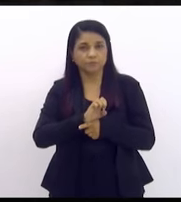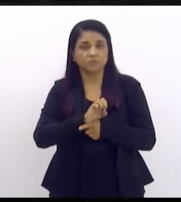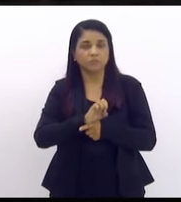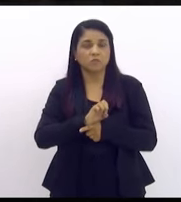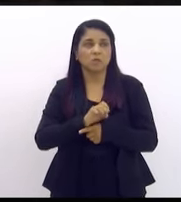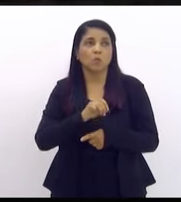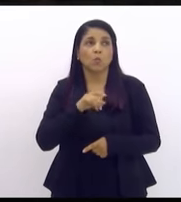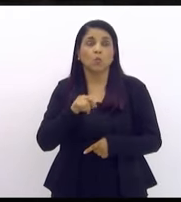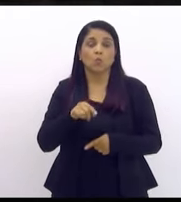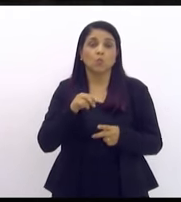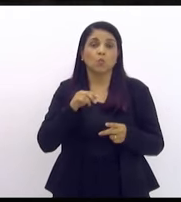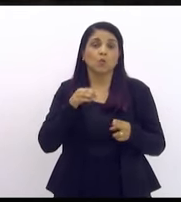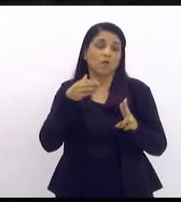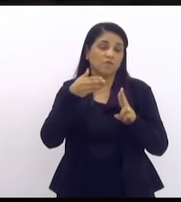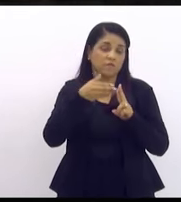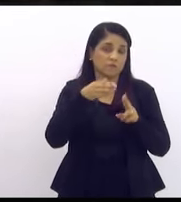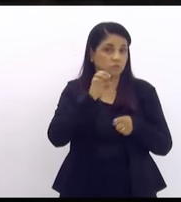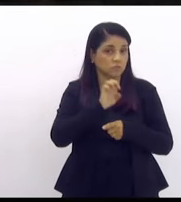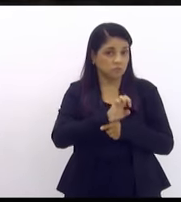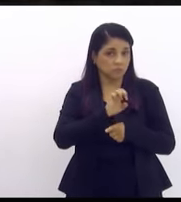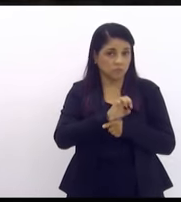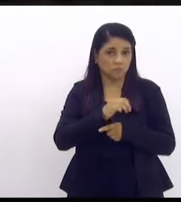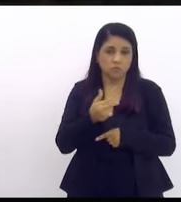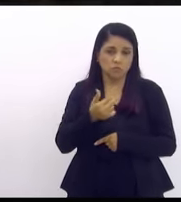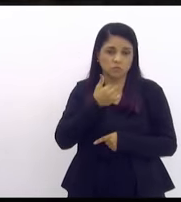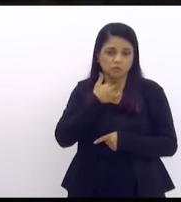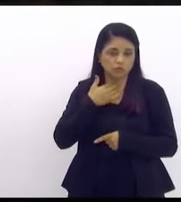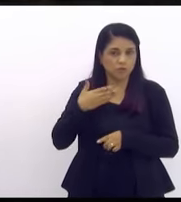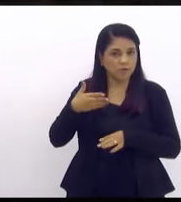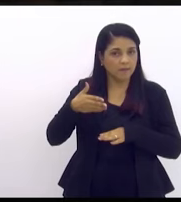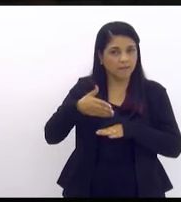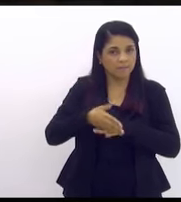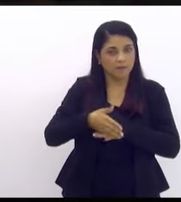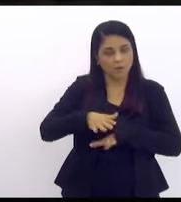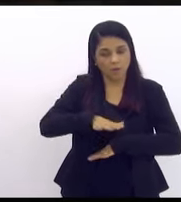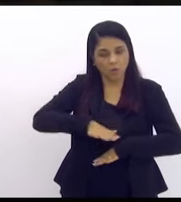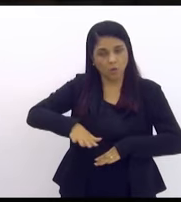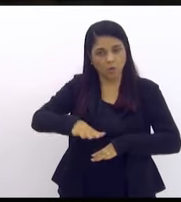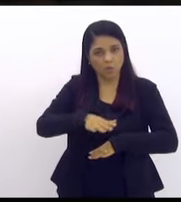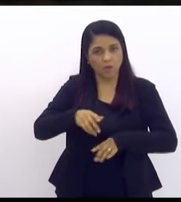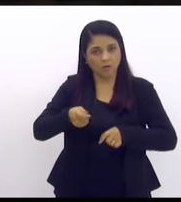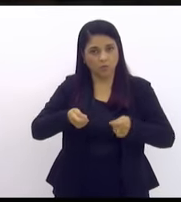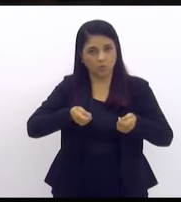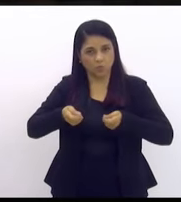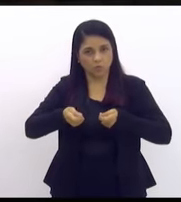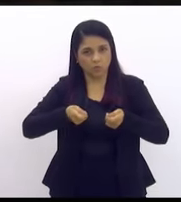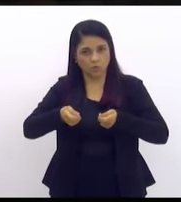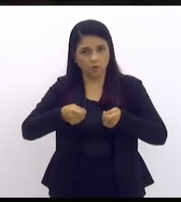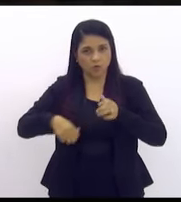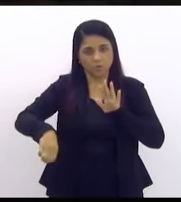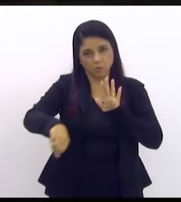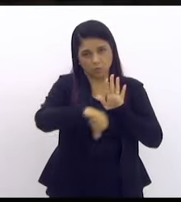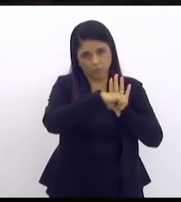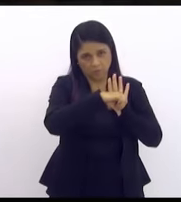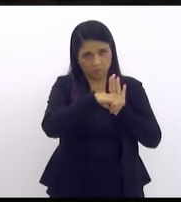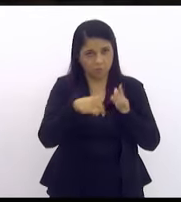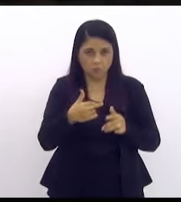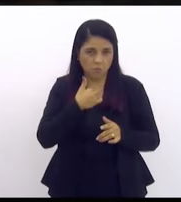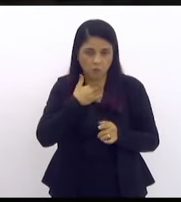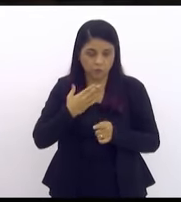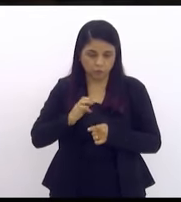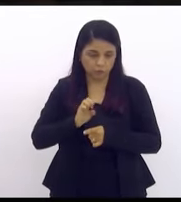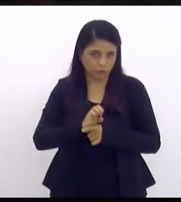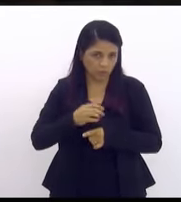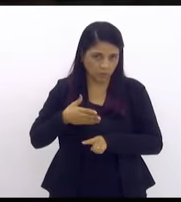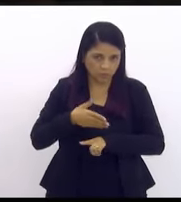não poder entrar em áreas controladas, populares, pela criminalidade. E